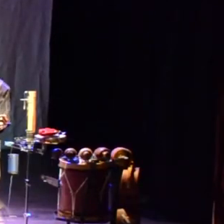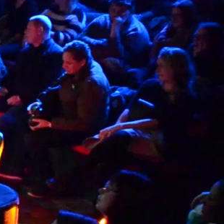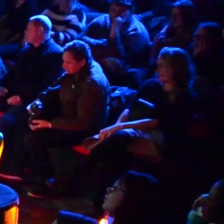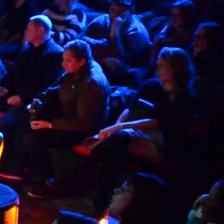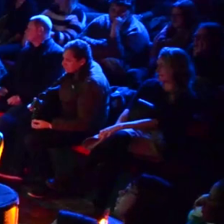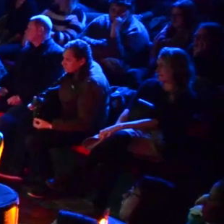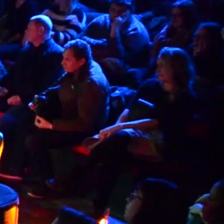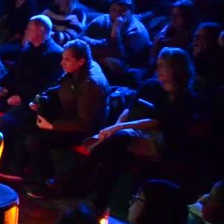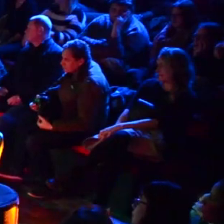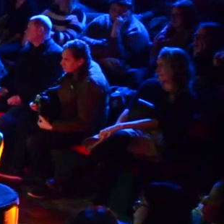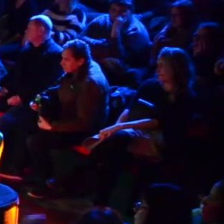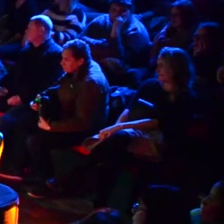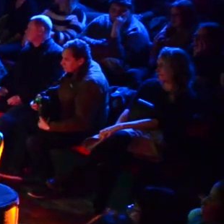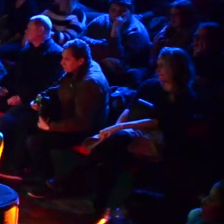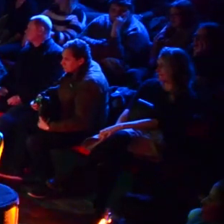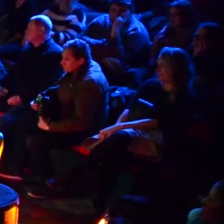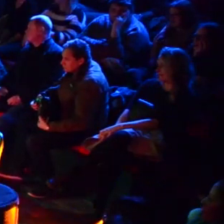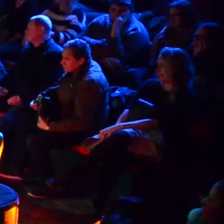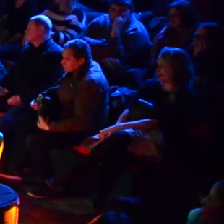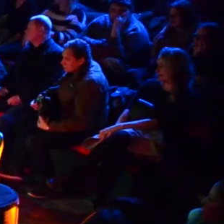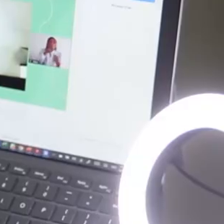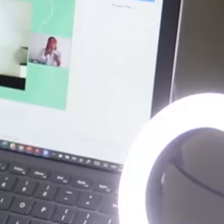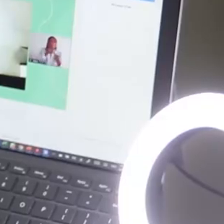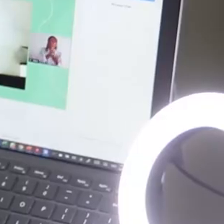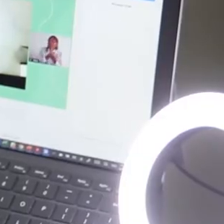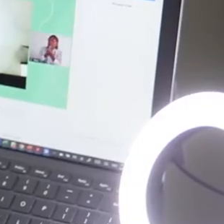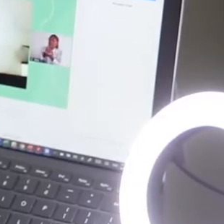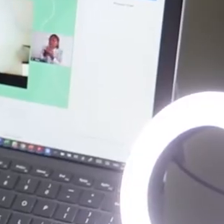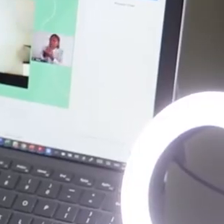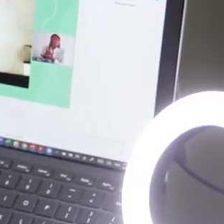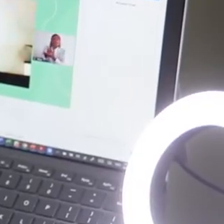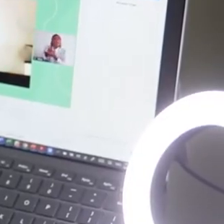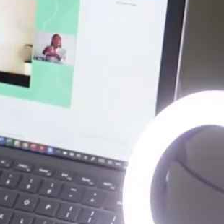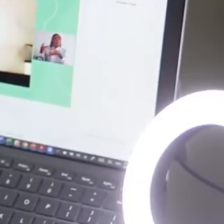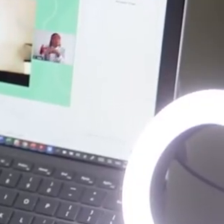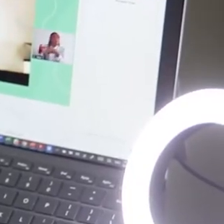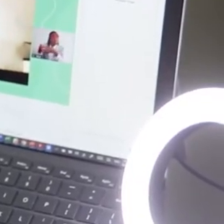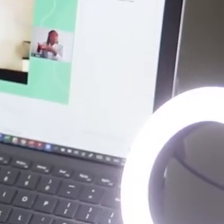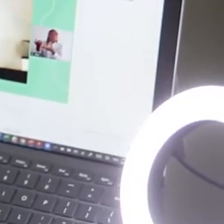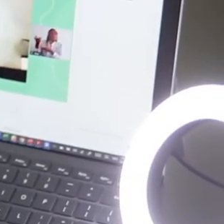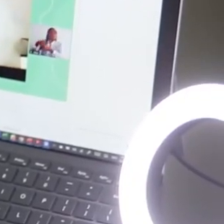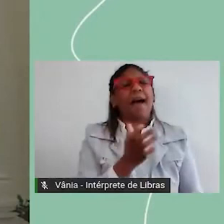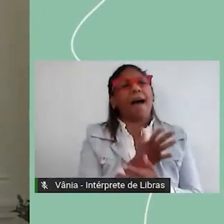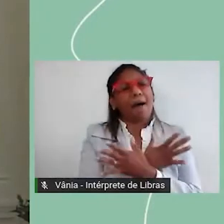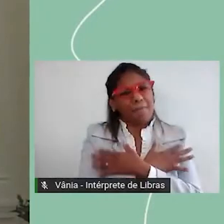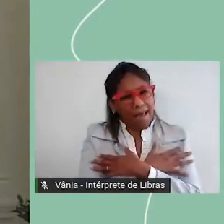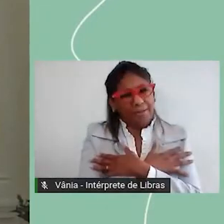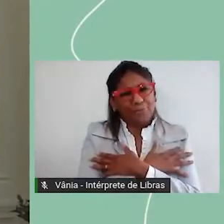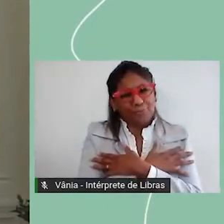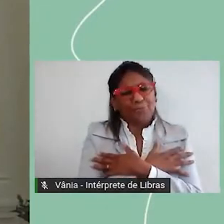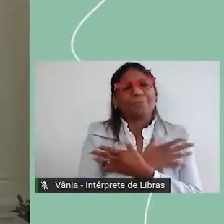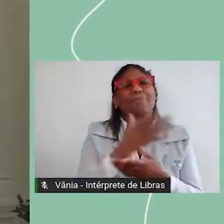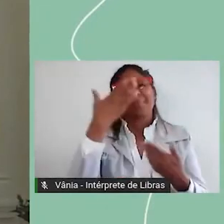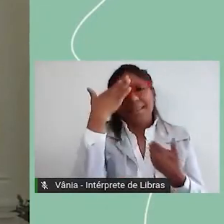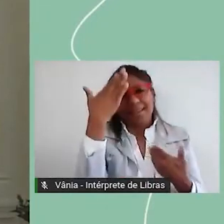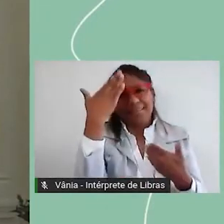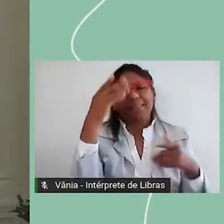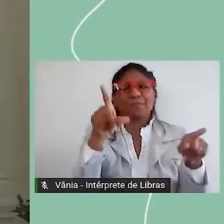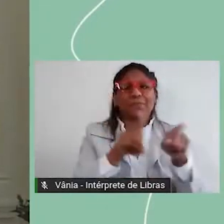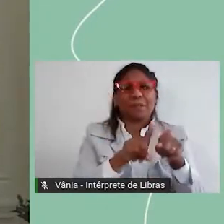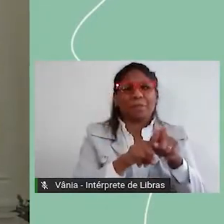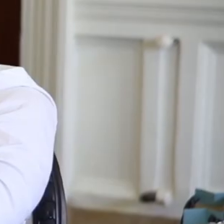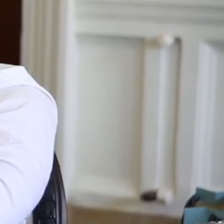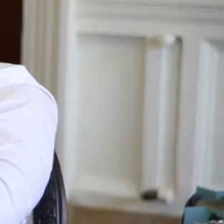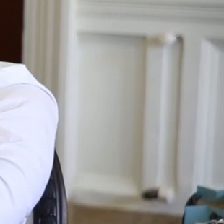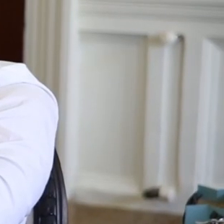destinados aos 5 editais de incentivo à cultura que foram lançados durante uma transmissão online ao vivo pelas redes